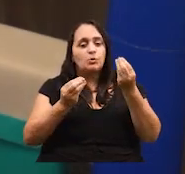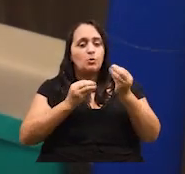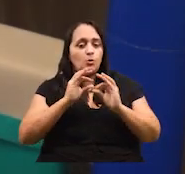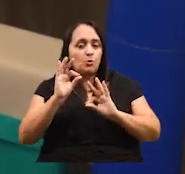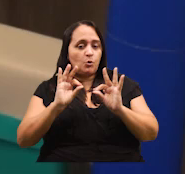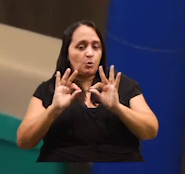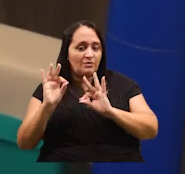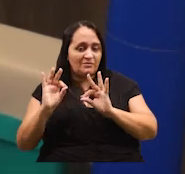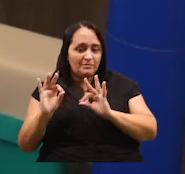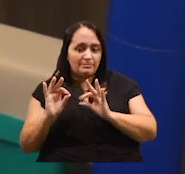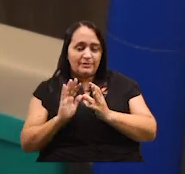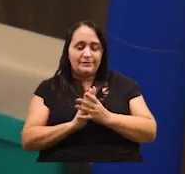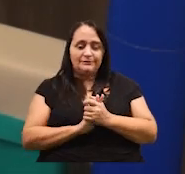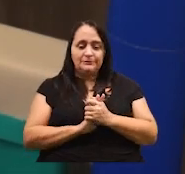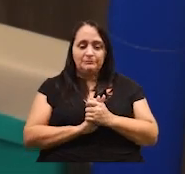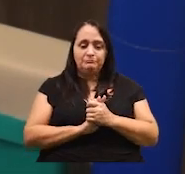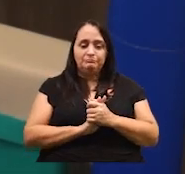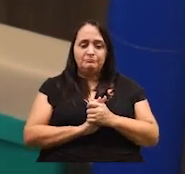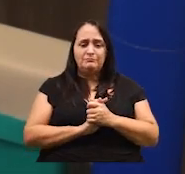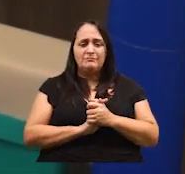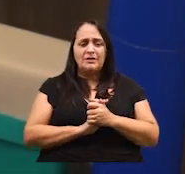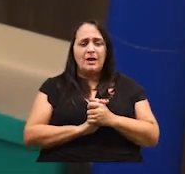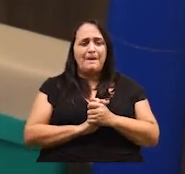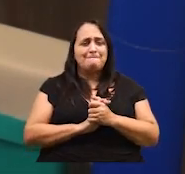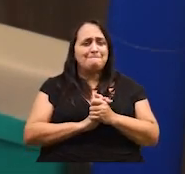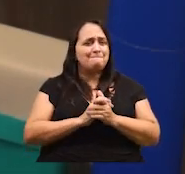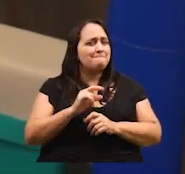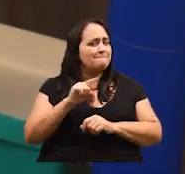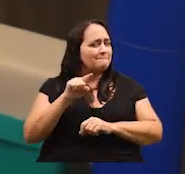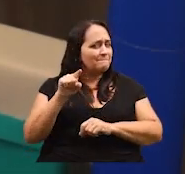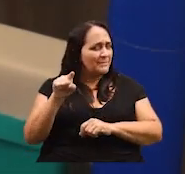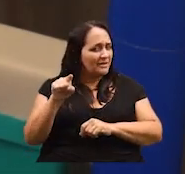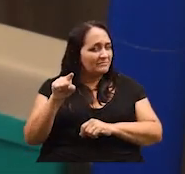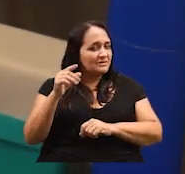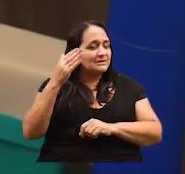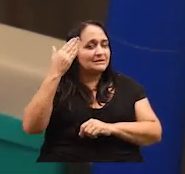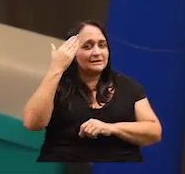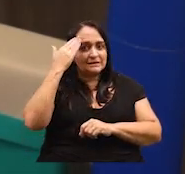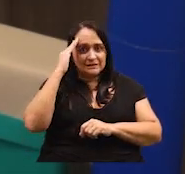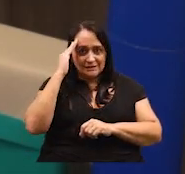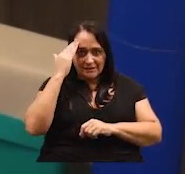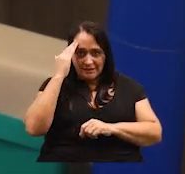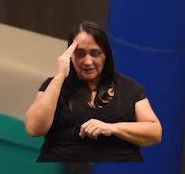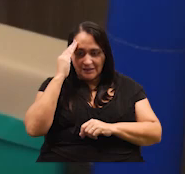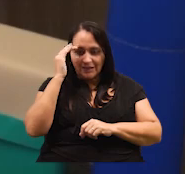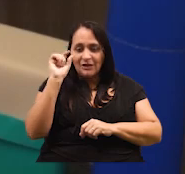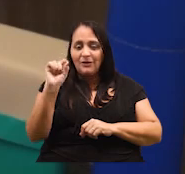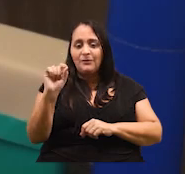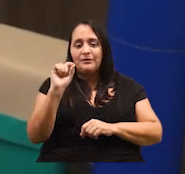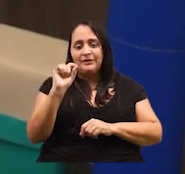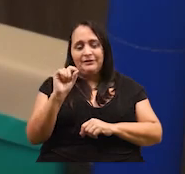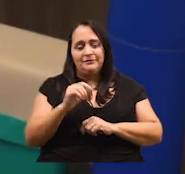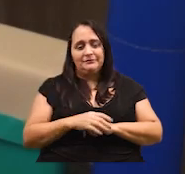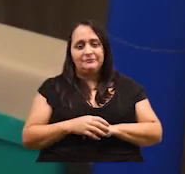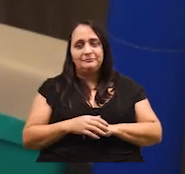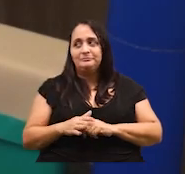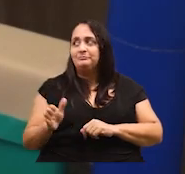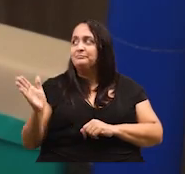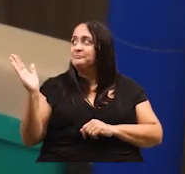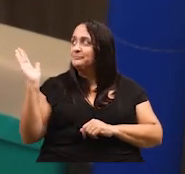preparo. Para você ter uma ideia, trouxe aqui uma receita, tá?